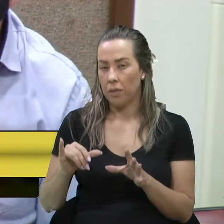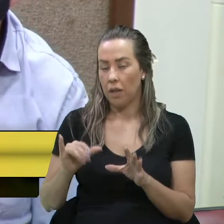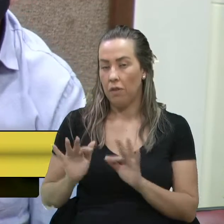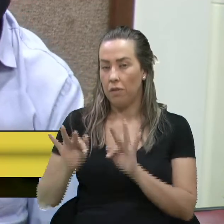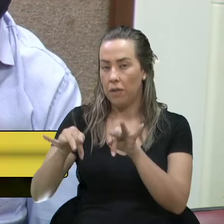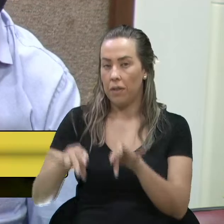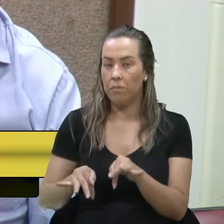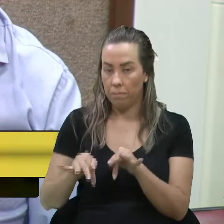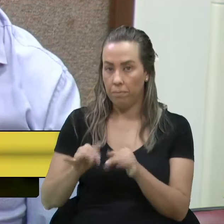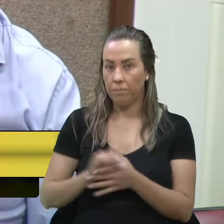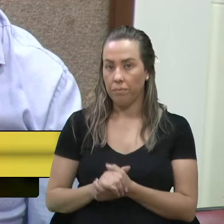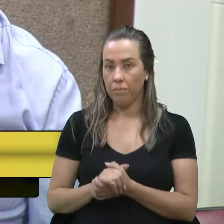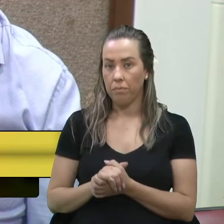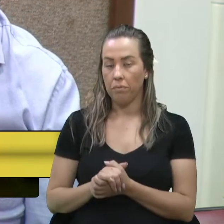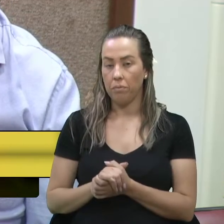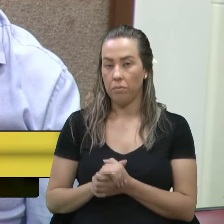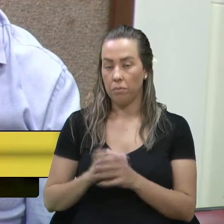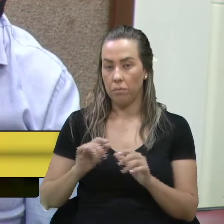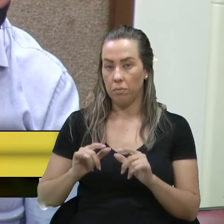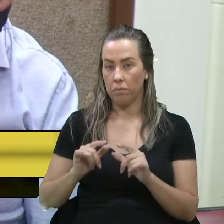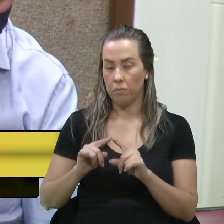terminar com os